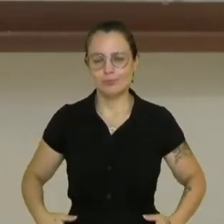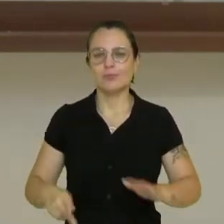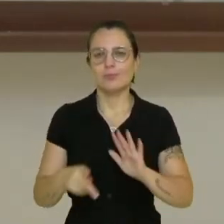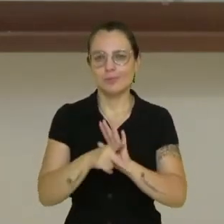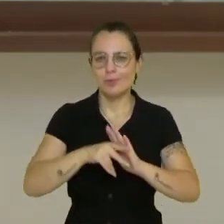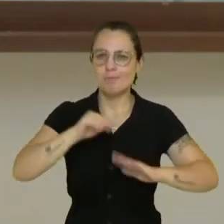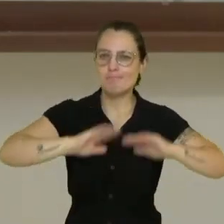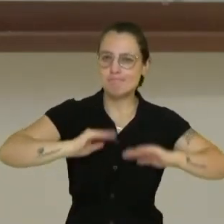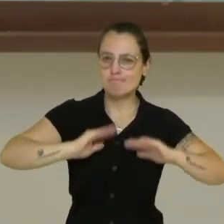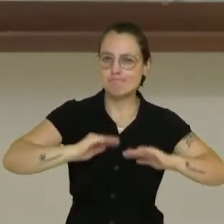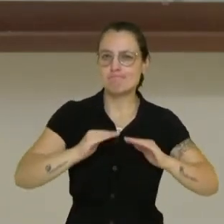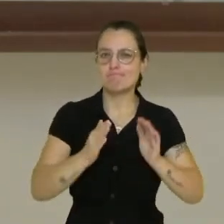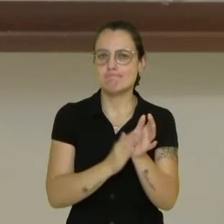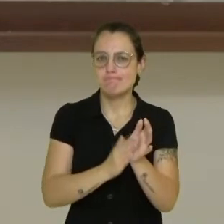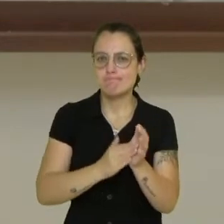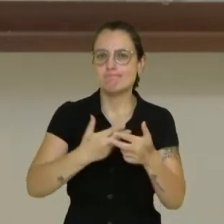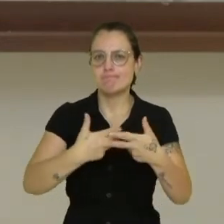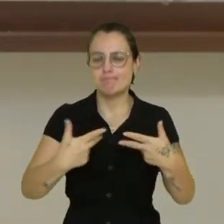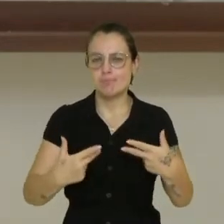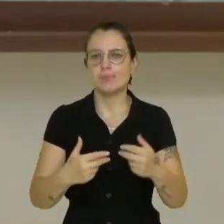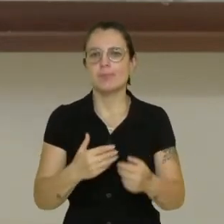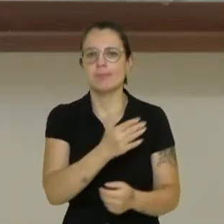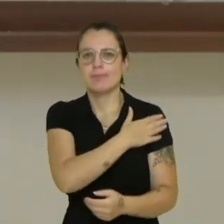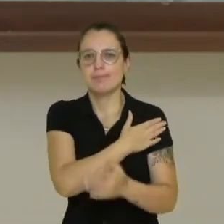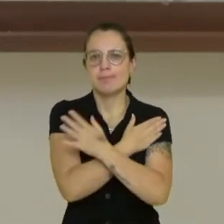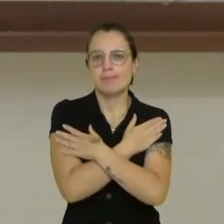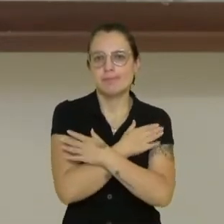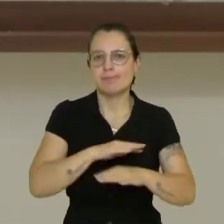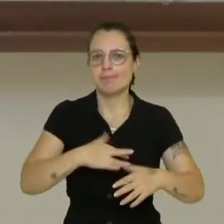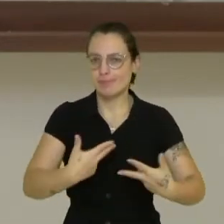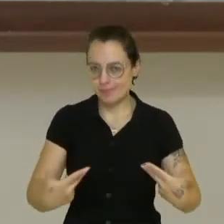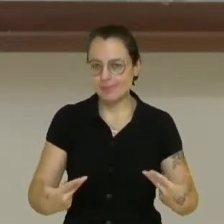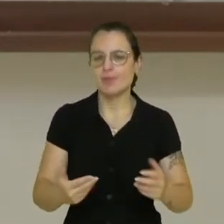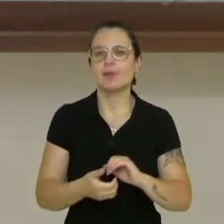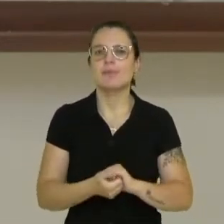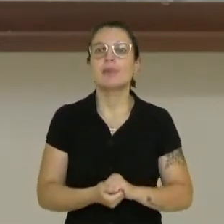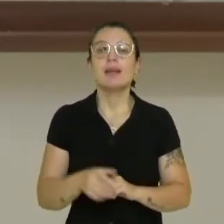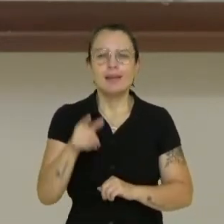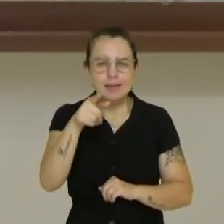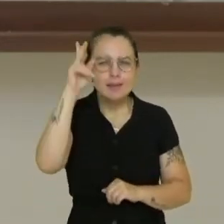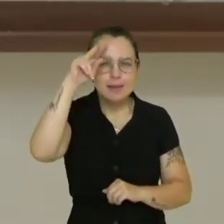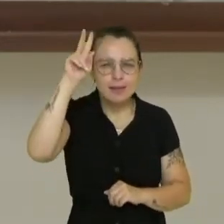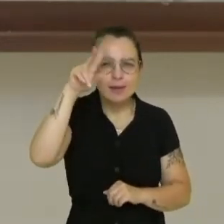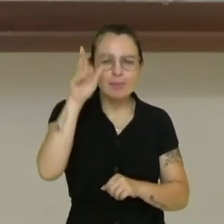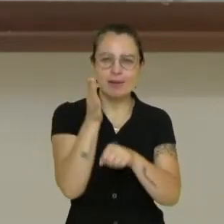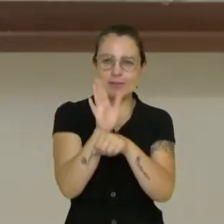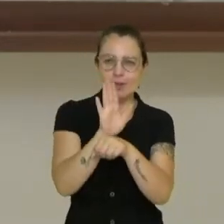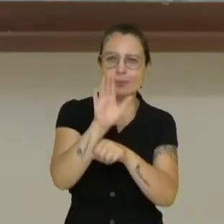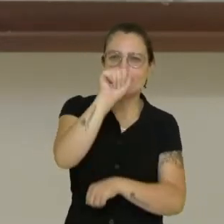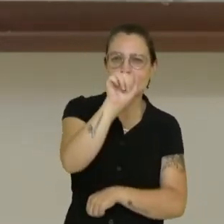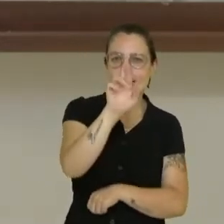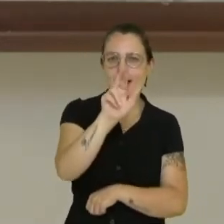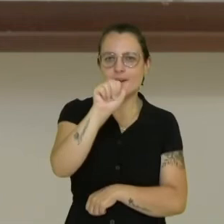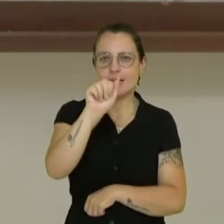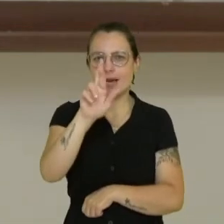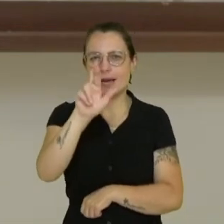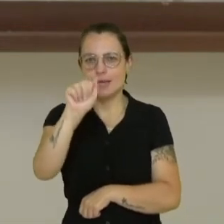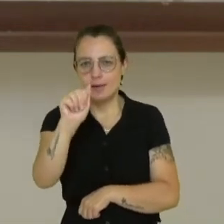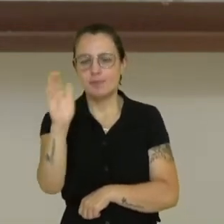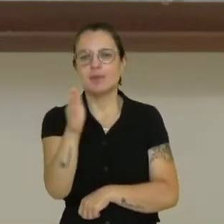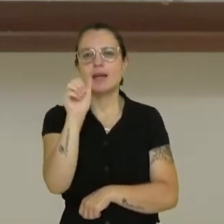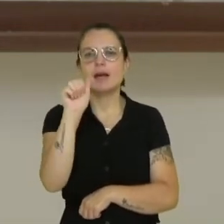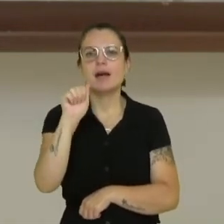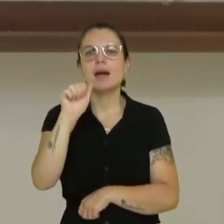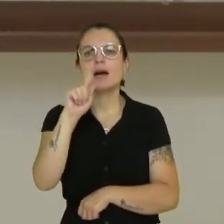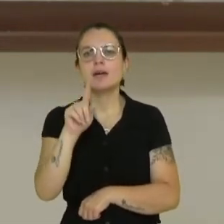naquele filme Rio, a história da Arara Azul, você lembra? Se você nunca viu, tá aí um convite, uma